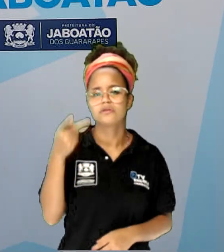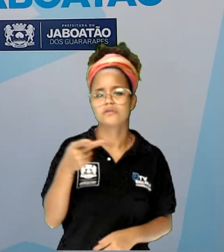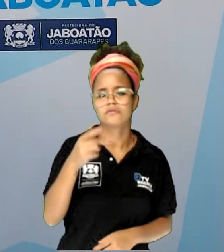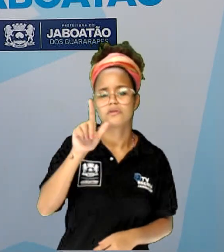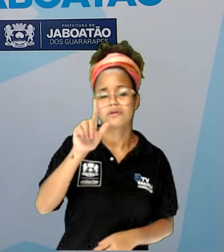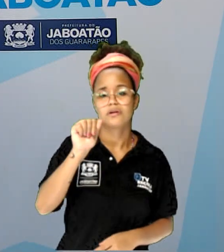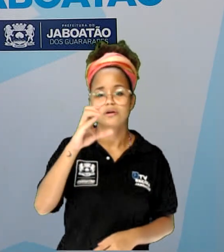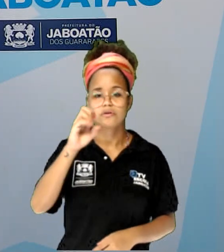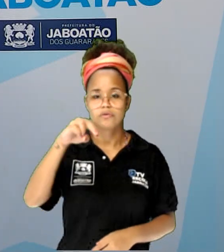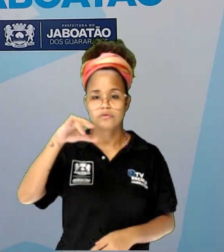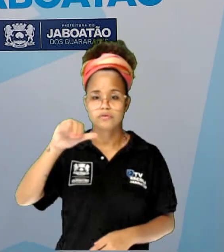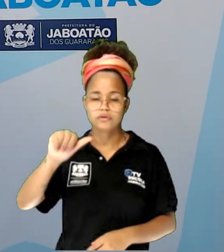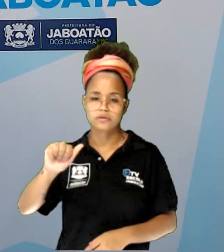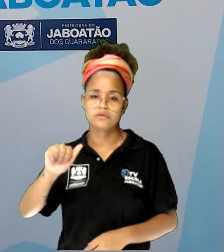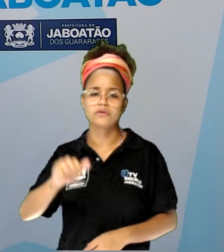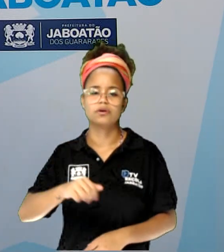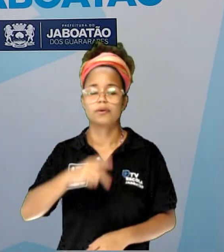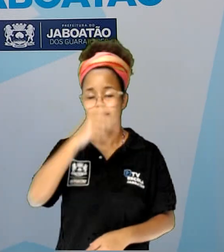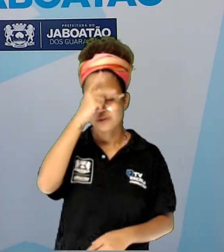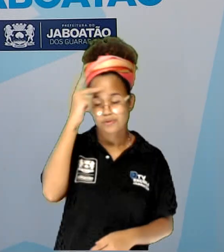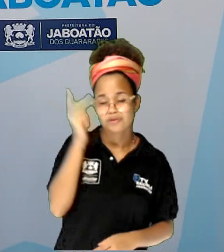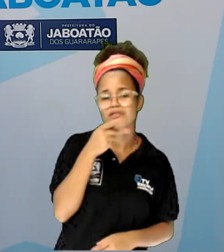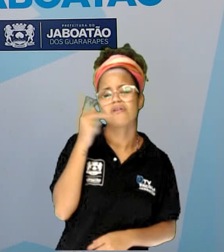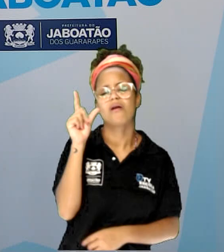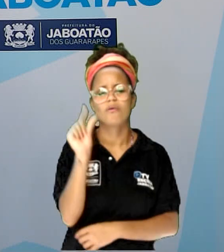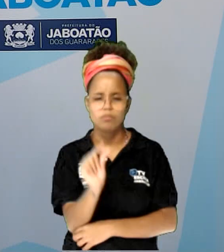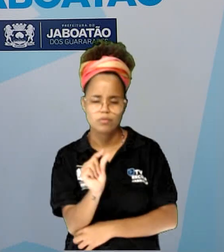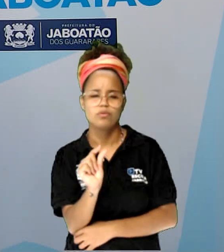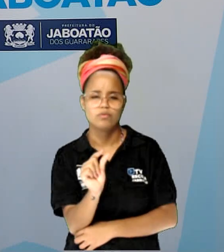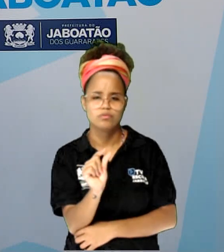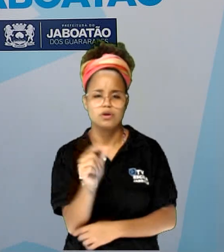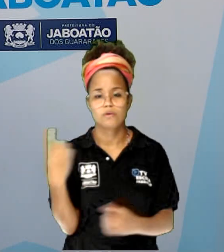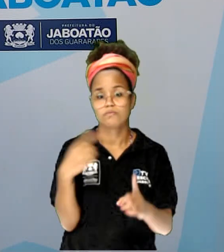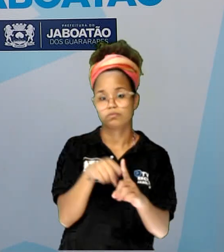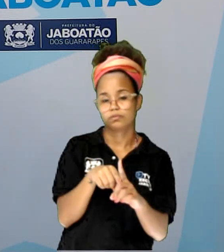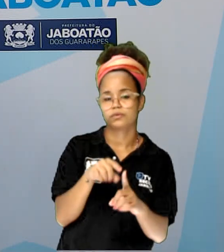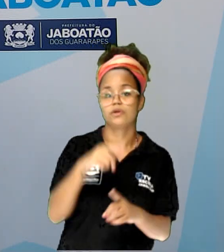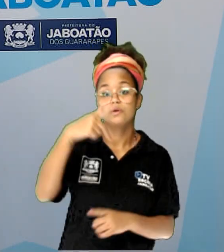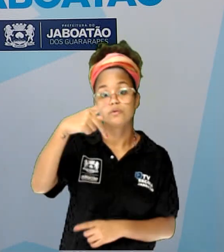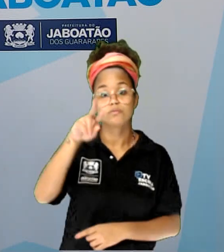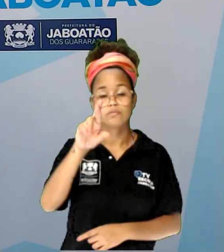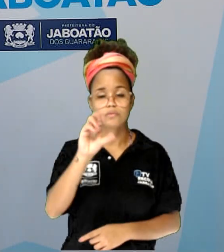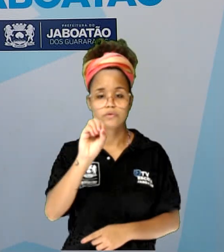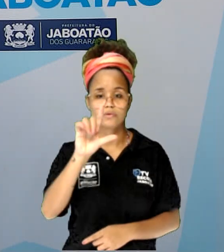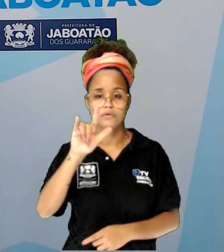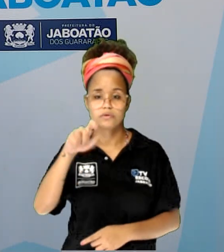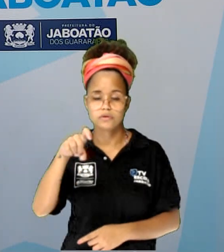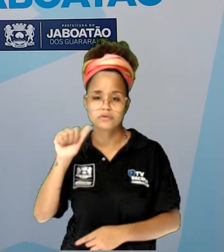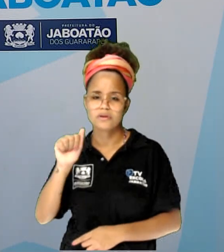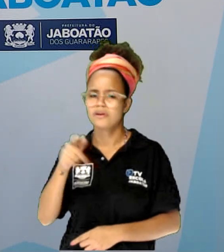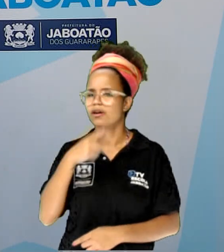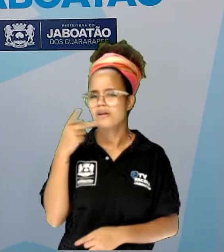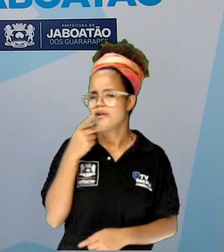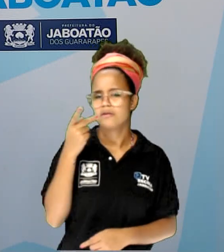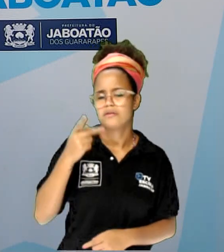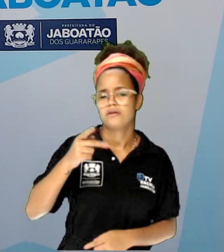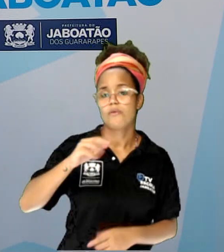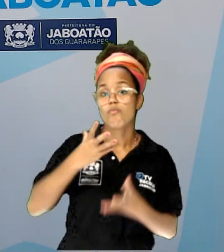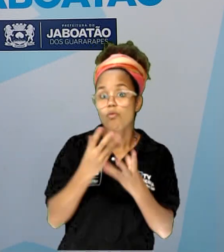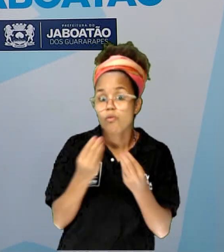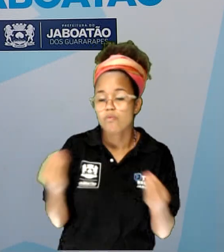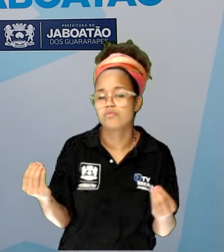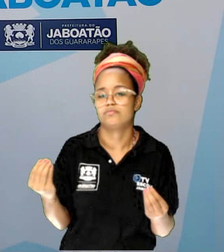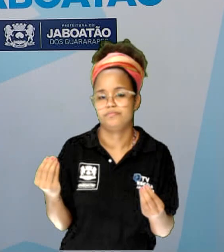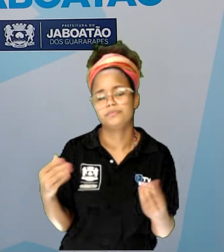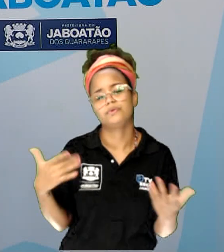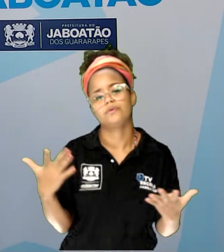Uma pessoa lacônica é aquela pessoa que fala pouco, que é muito objetiva. E a prolixa é exatamente o contrário. Então, esse item aí também é falso. A gente